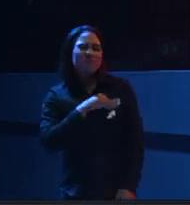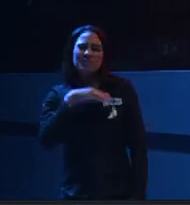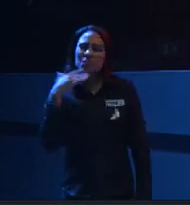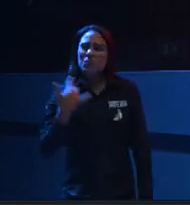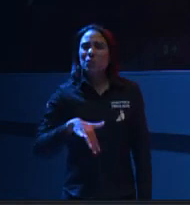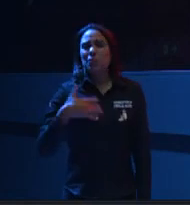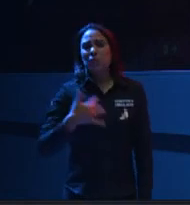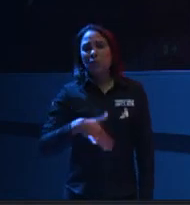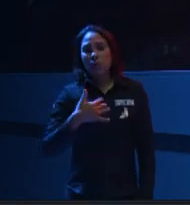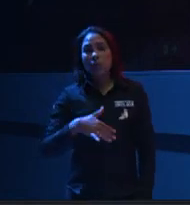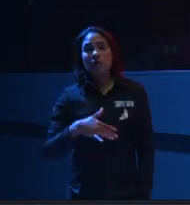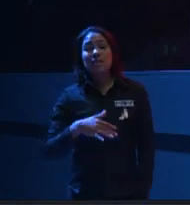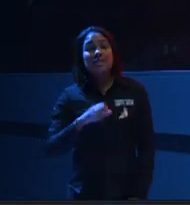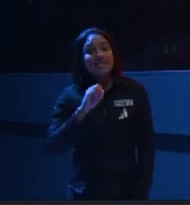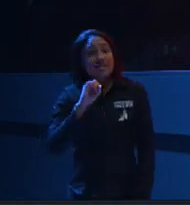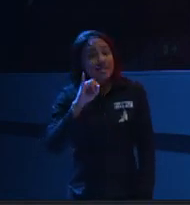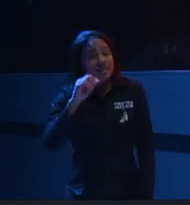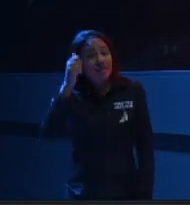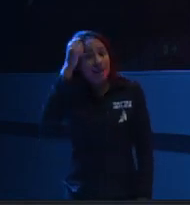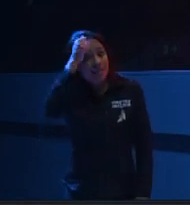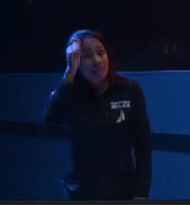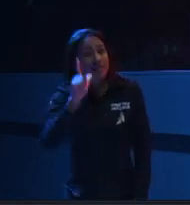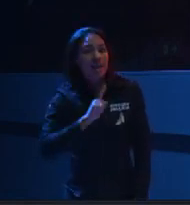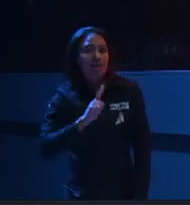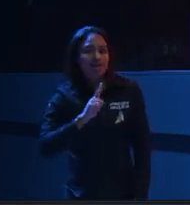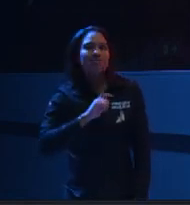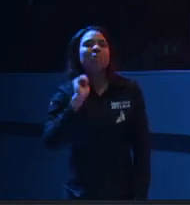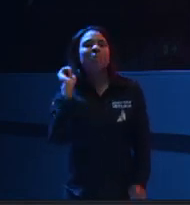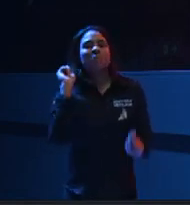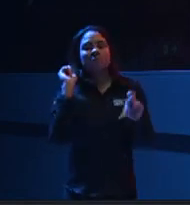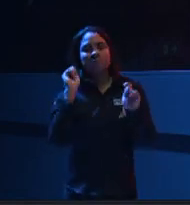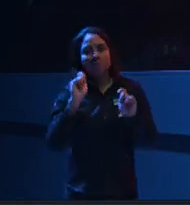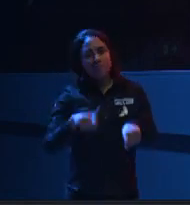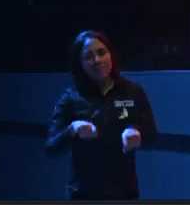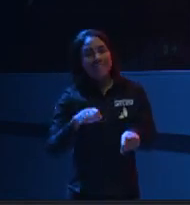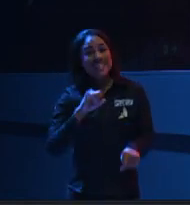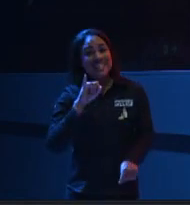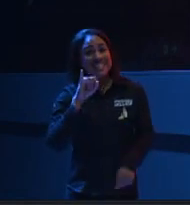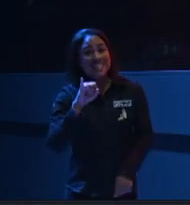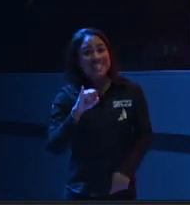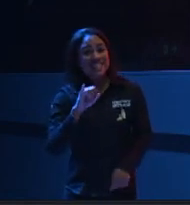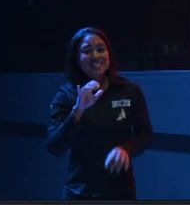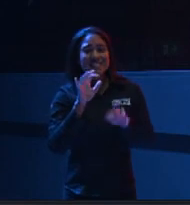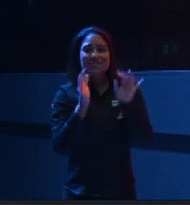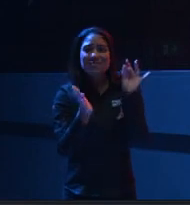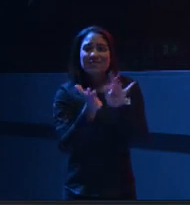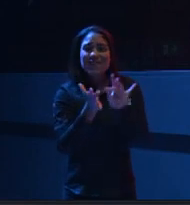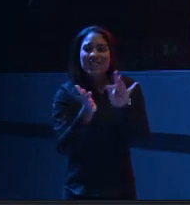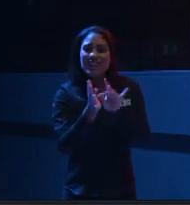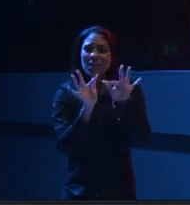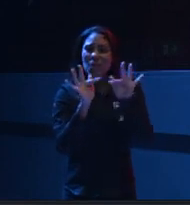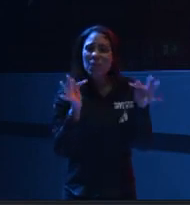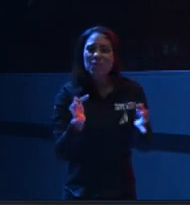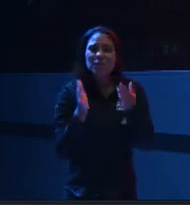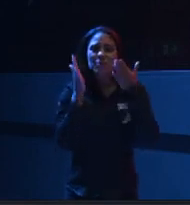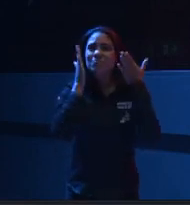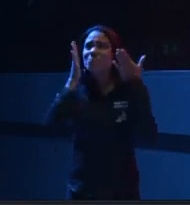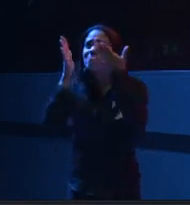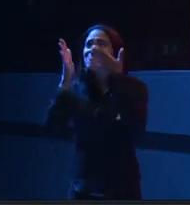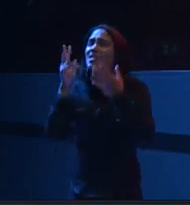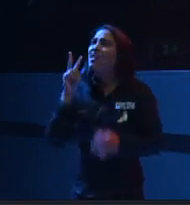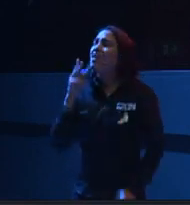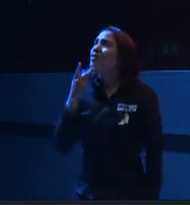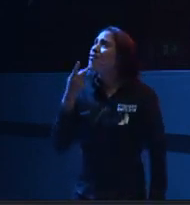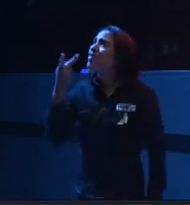e vê se você se volte para Jesus sinceramente diga e limpa o meu coração perdoa o meu Pecado muda minha